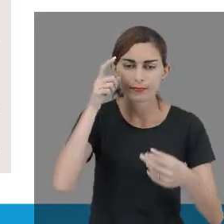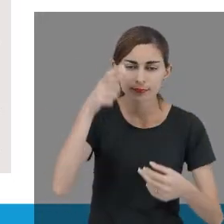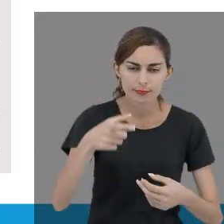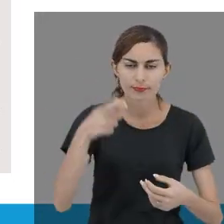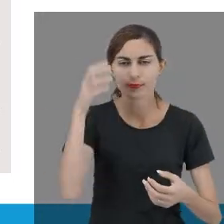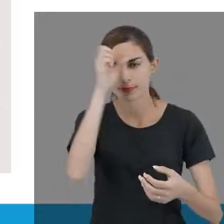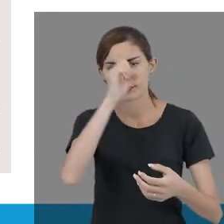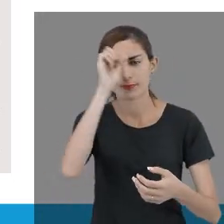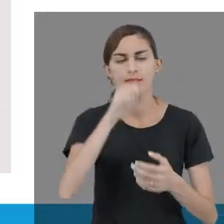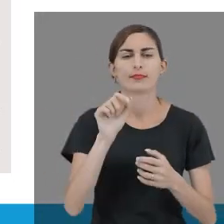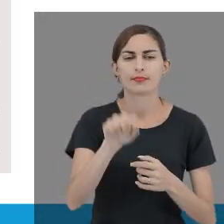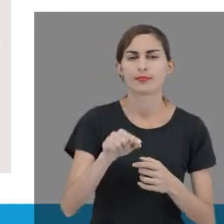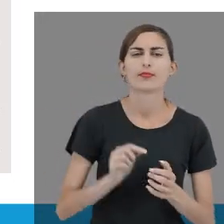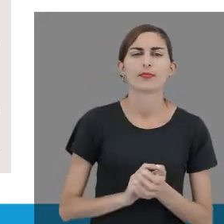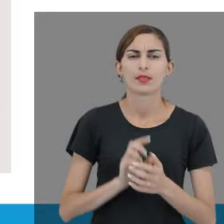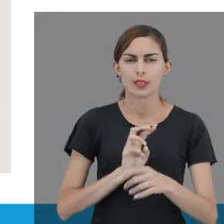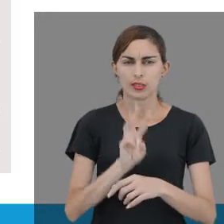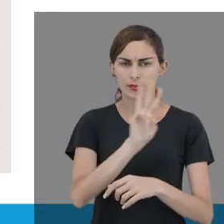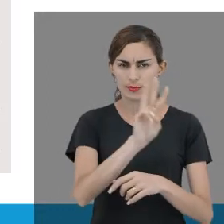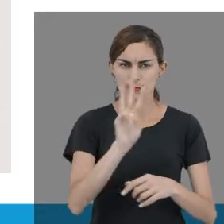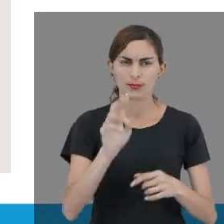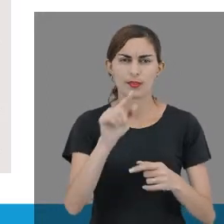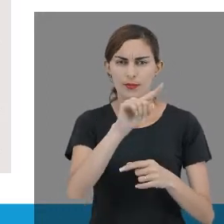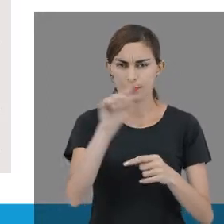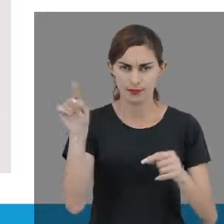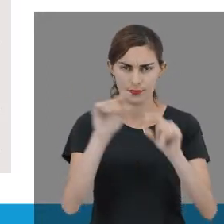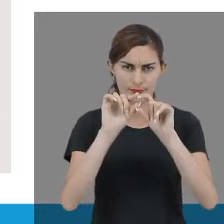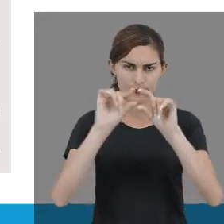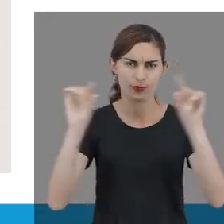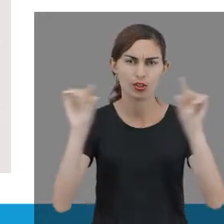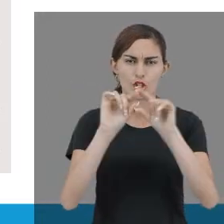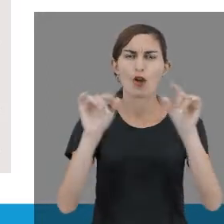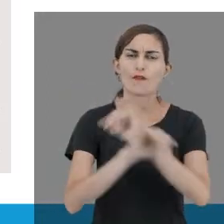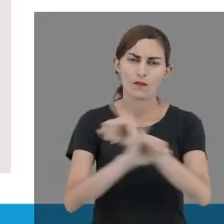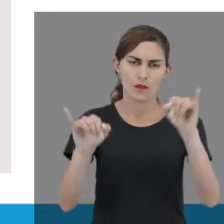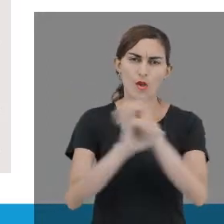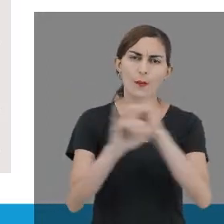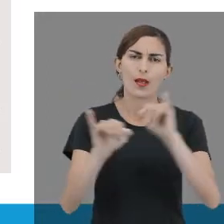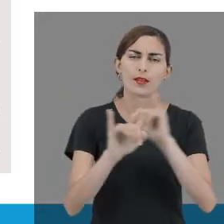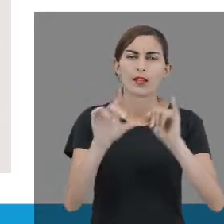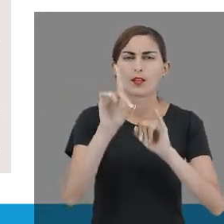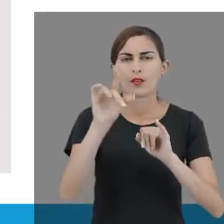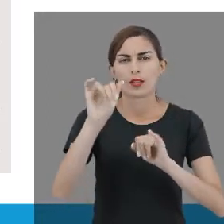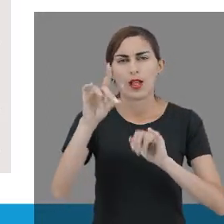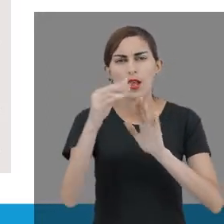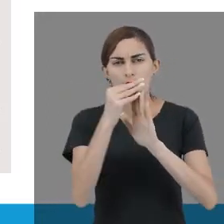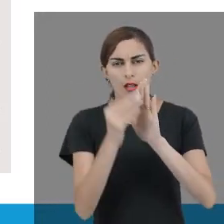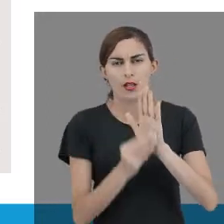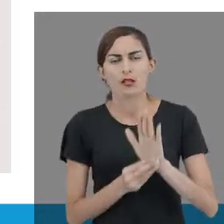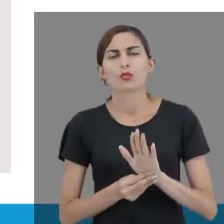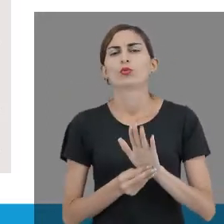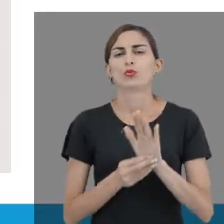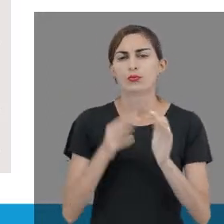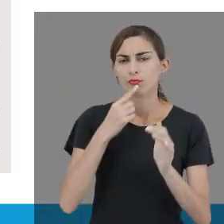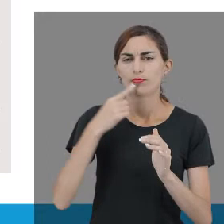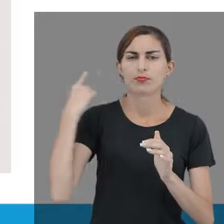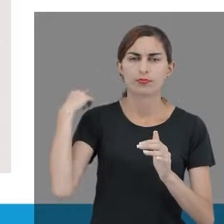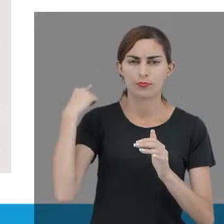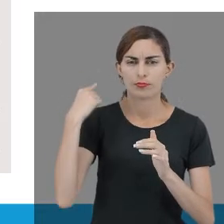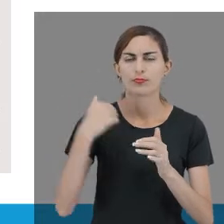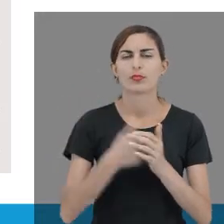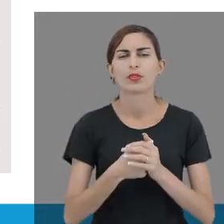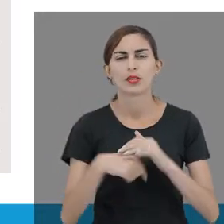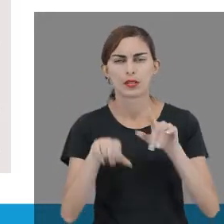mundo. Inclusive, no link de cima, a nota informativa com os dados epidemiológicos mais recentes. Quinzenalmente, essa